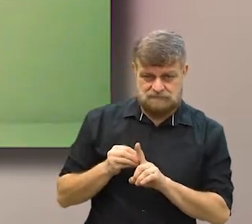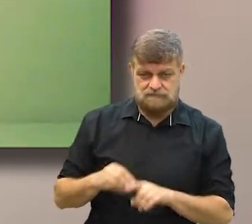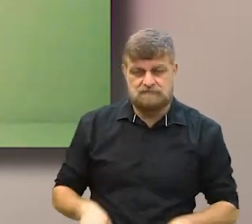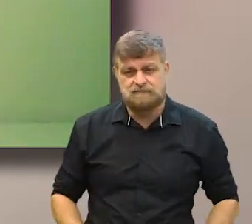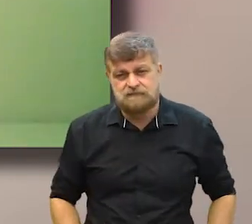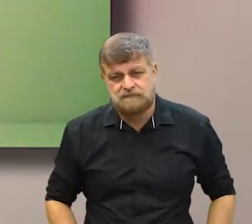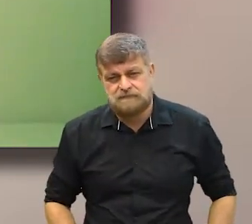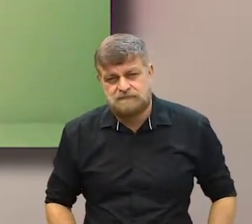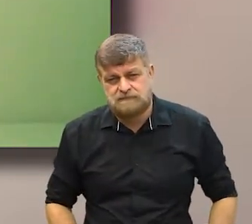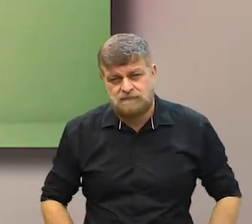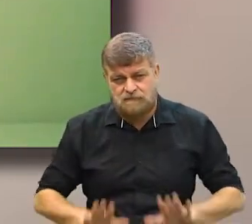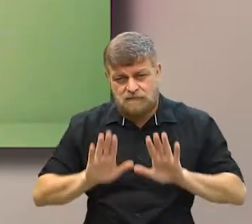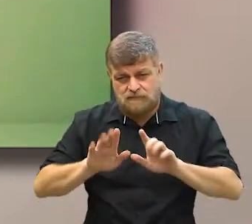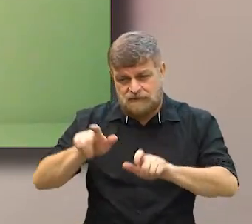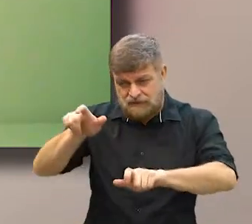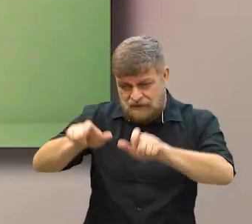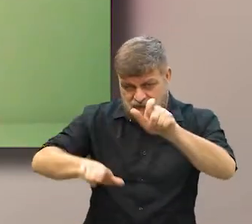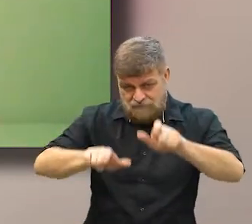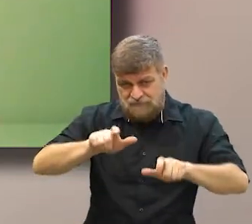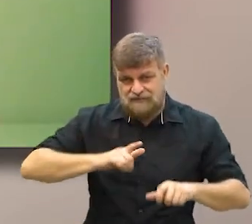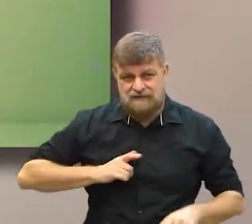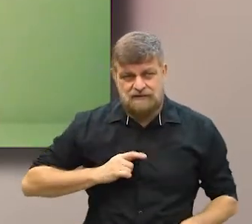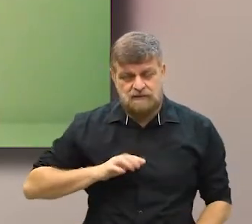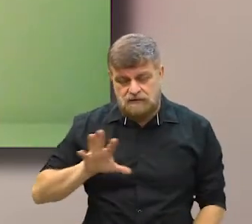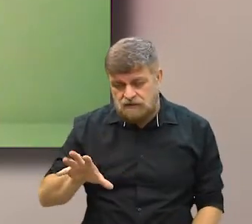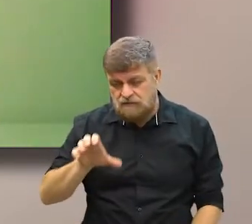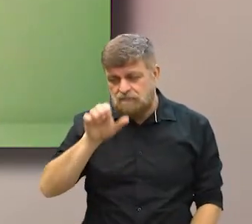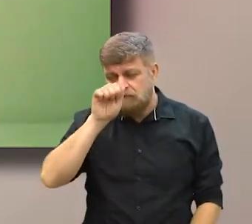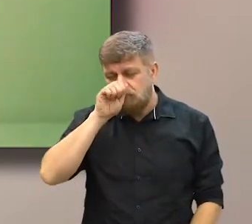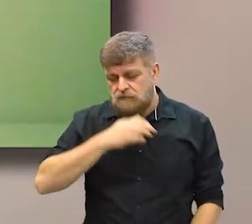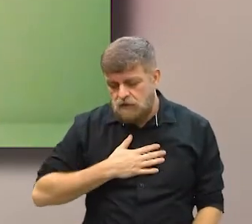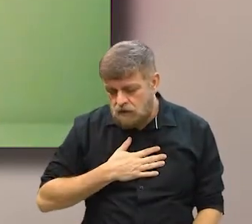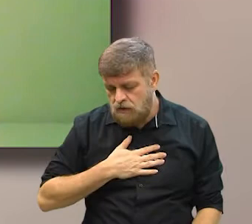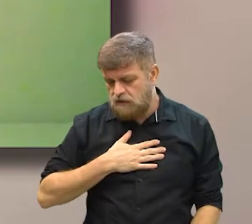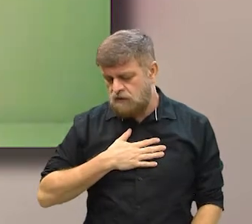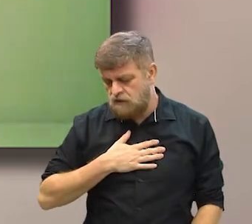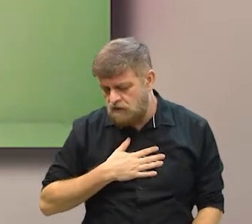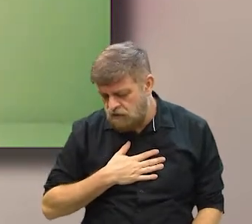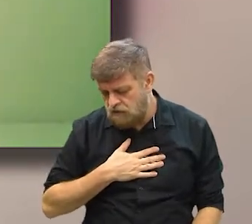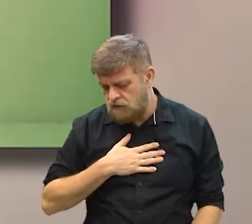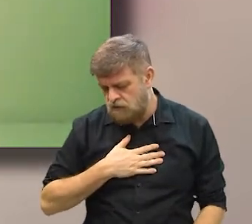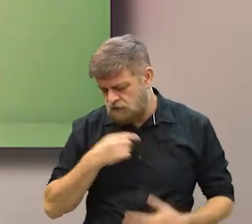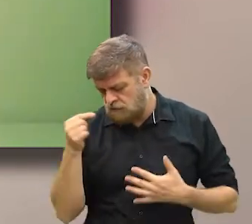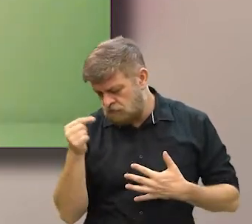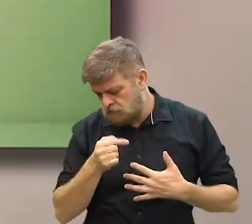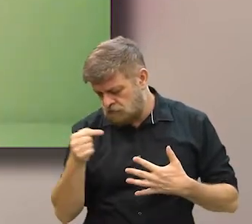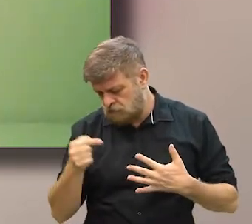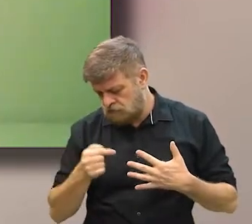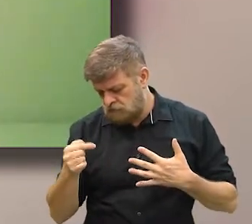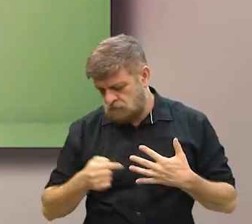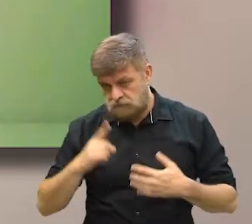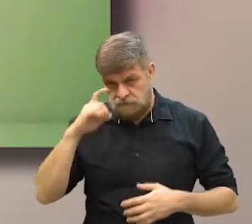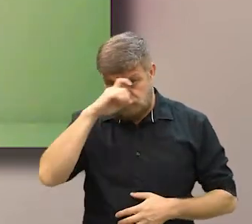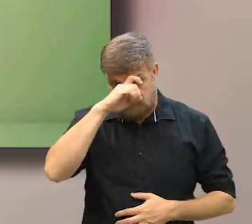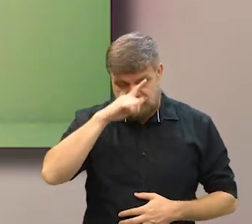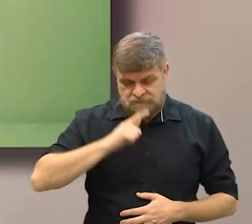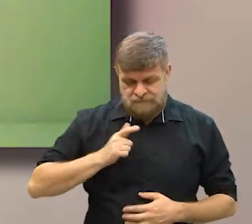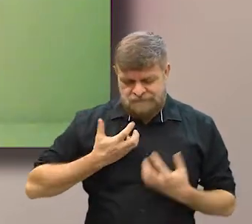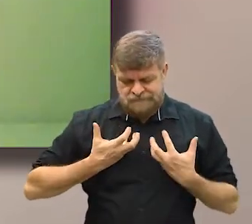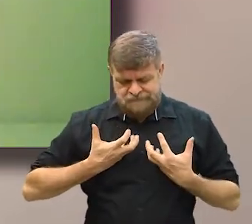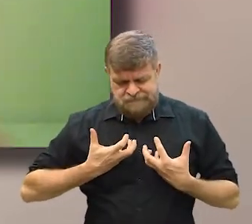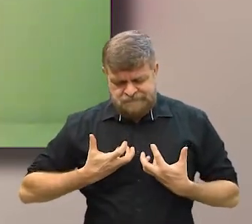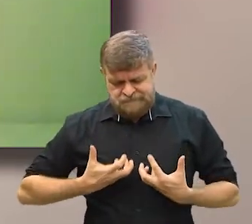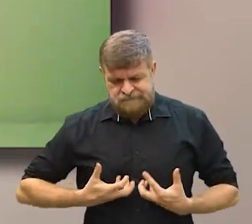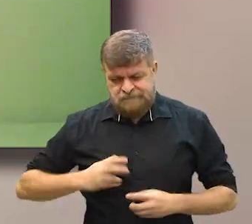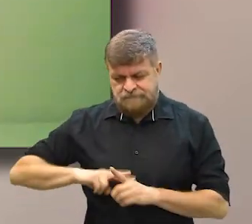pela Covid-19. Então, essas pessoas têm dificuldade para respirar, essas pessoas têm dificuldade em uma série de fatores que causam